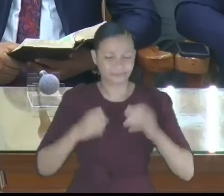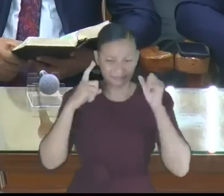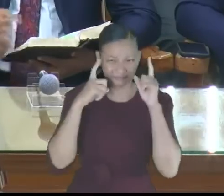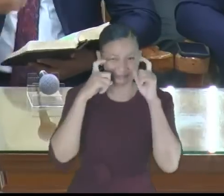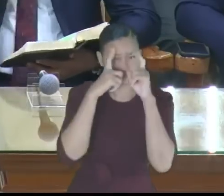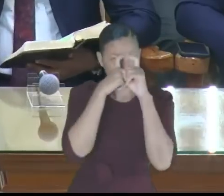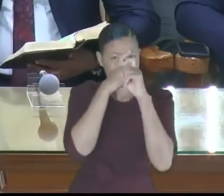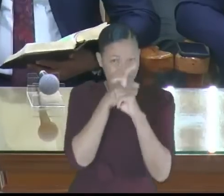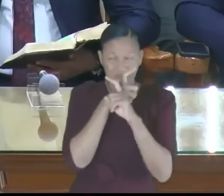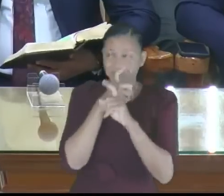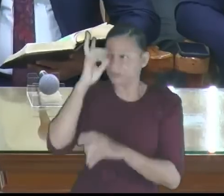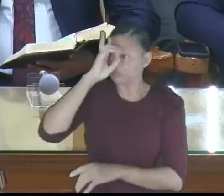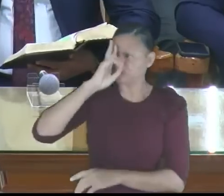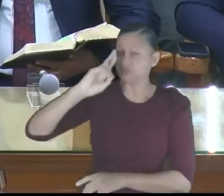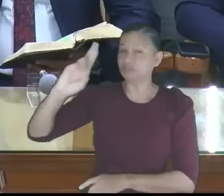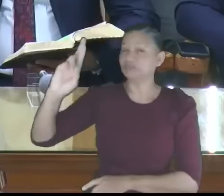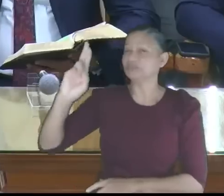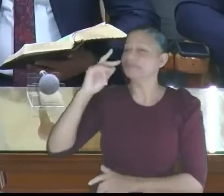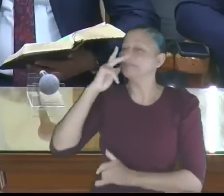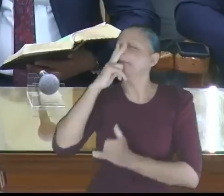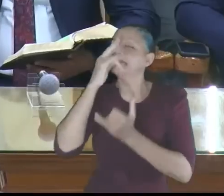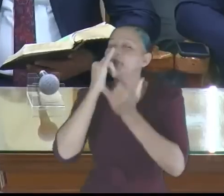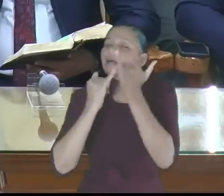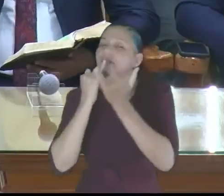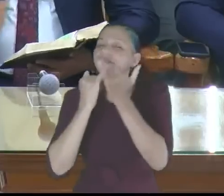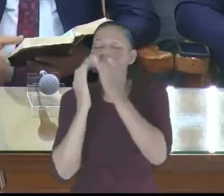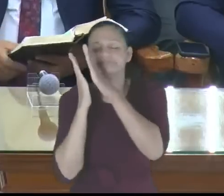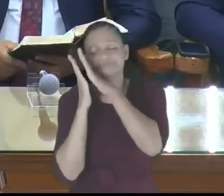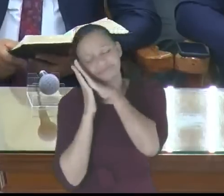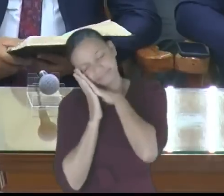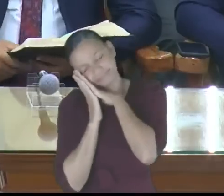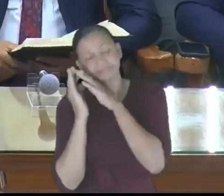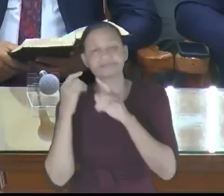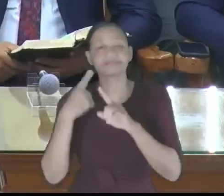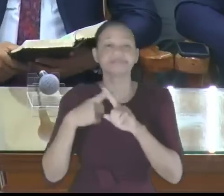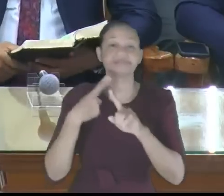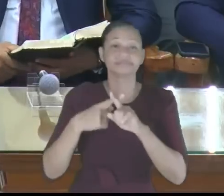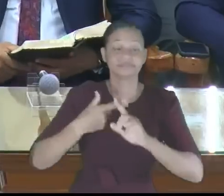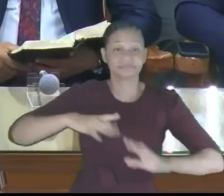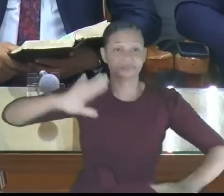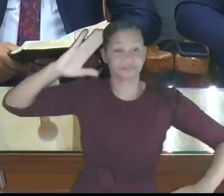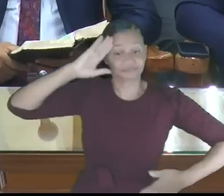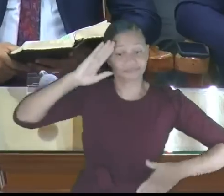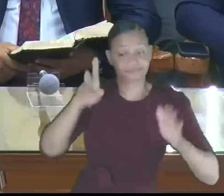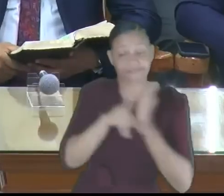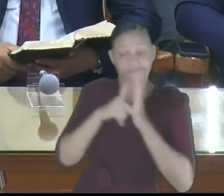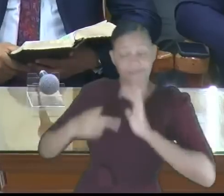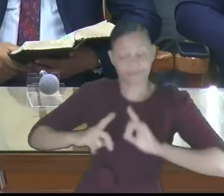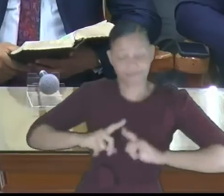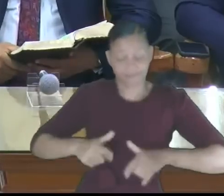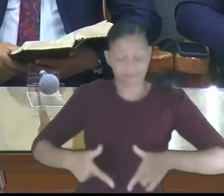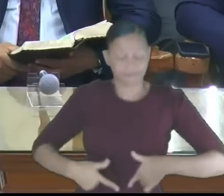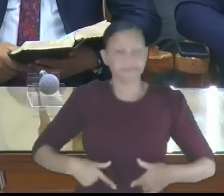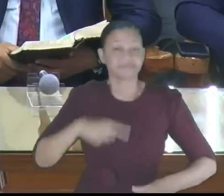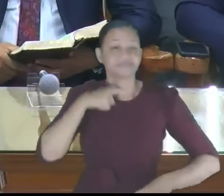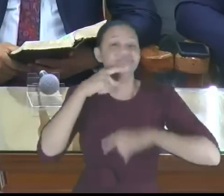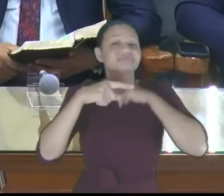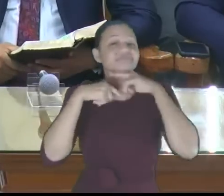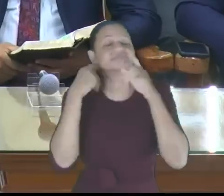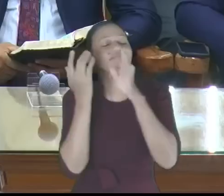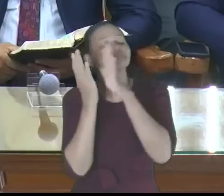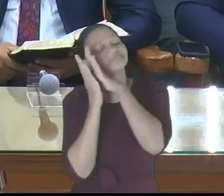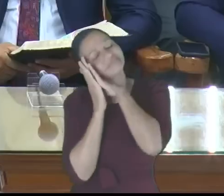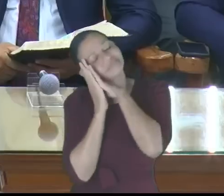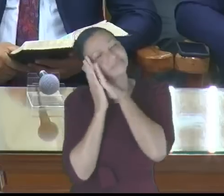quando o Senhor estiver parecendo dormindo? Que Ele não está dormindo, porque o guarda de Israel não dorme. O que nós devemos fazer?